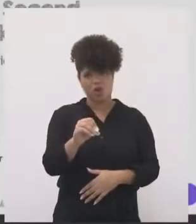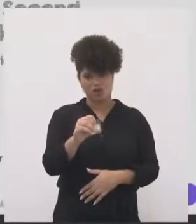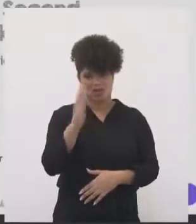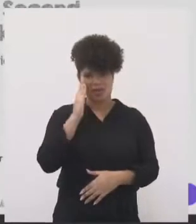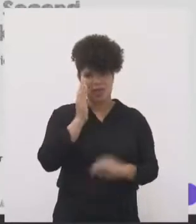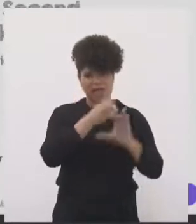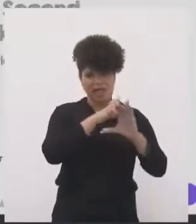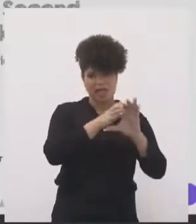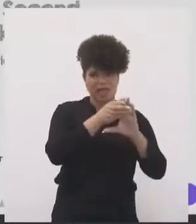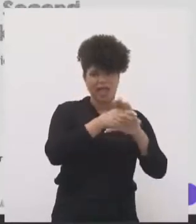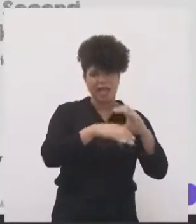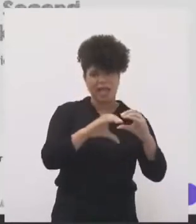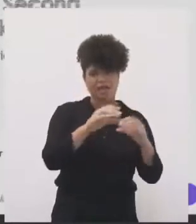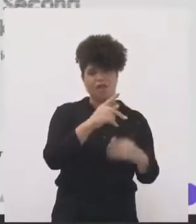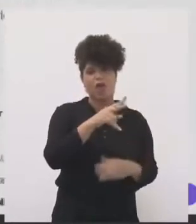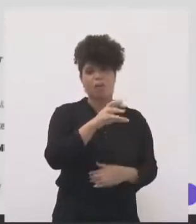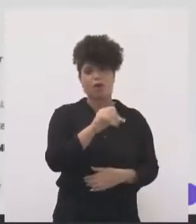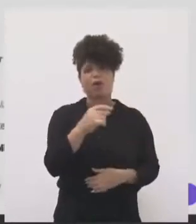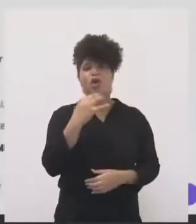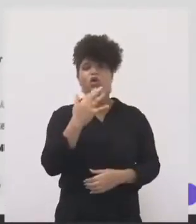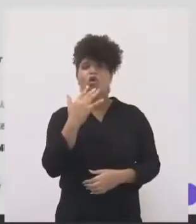de configurar cores,